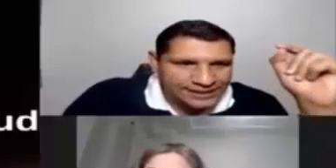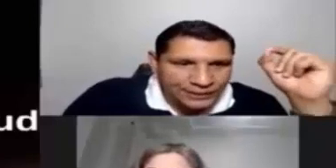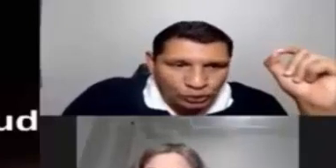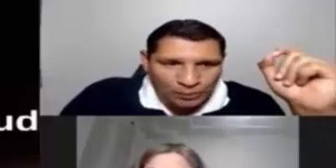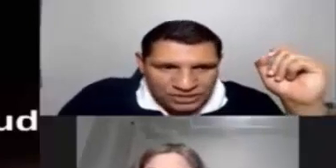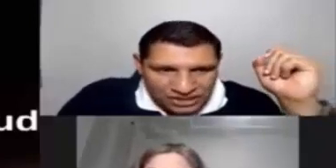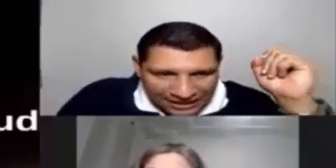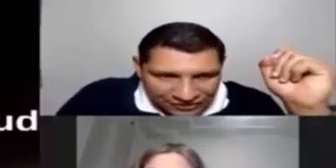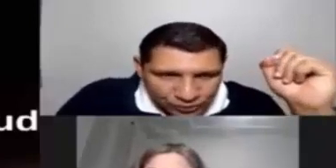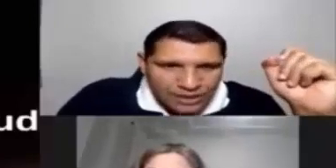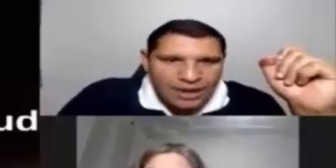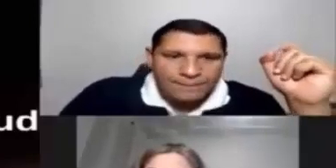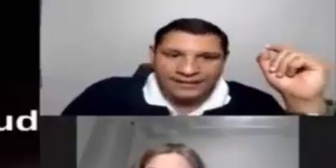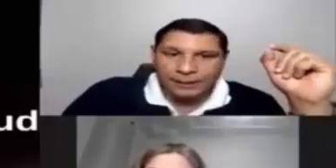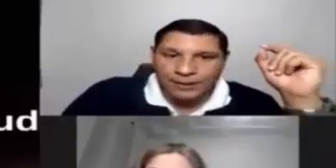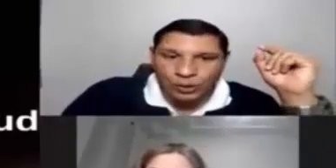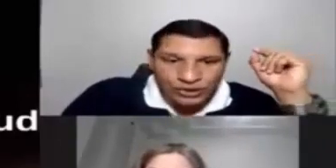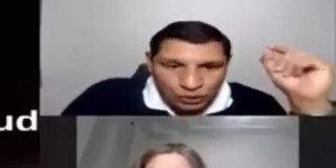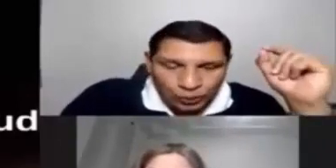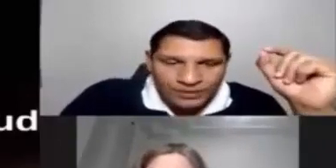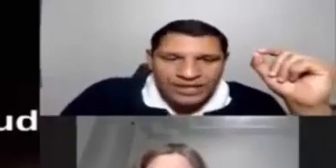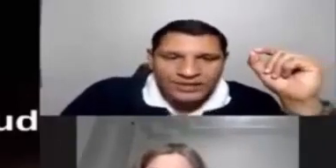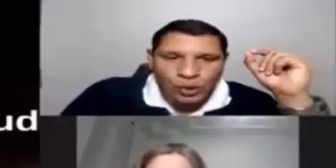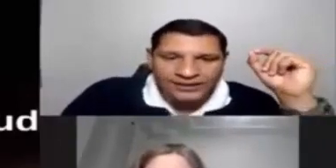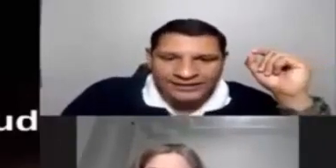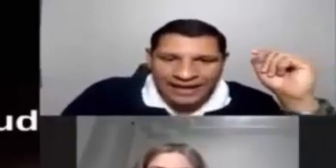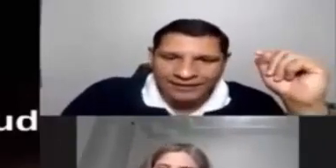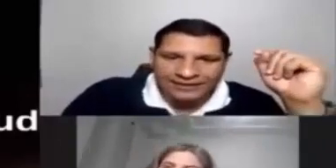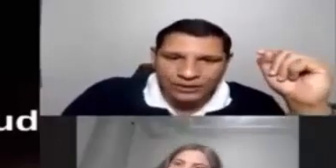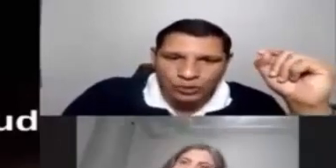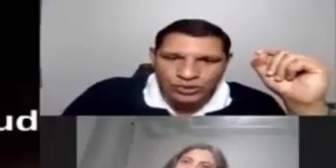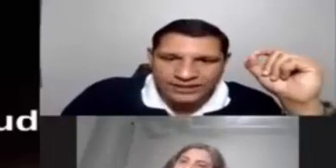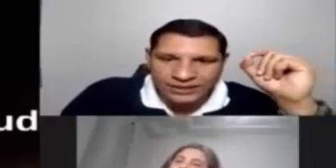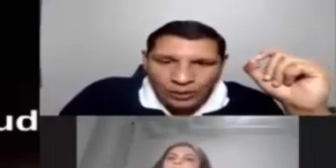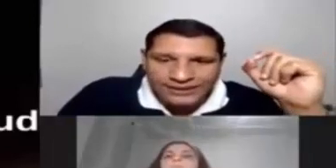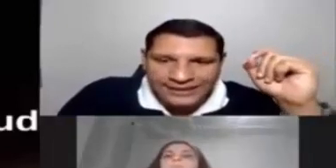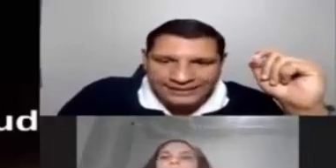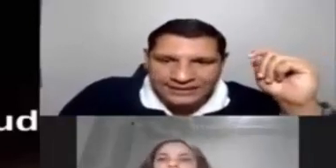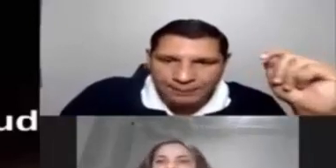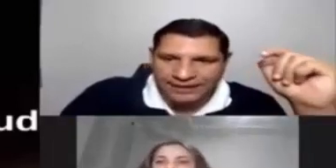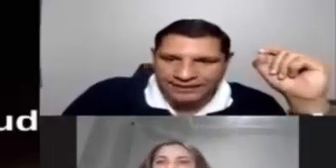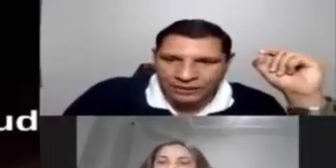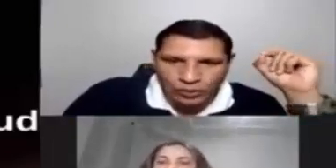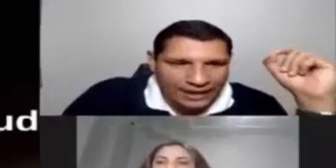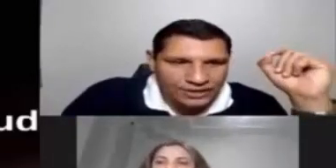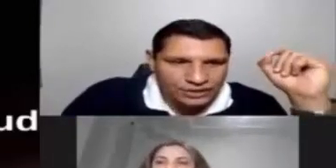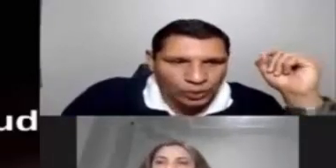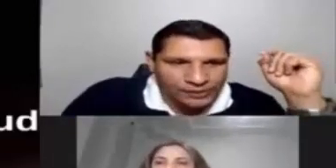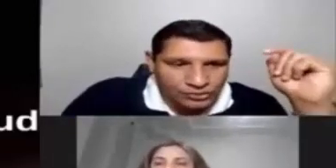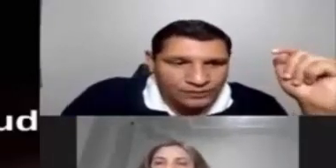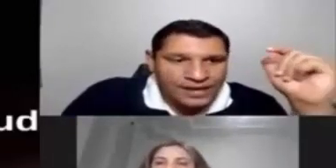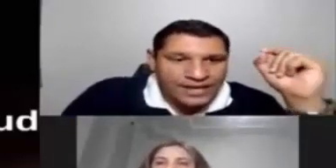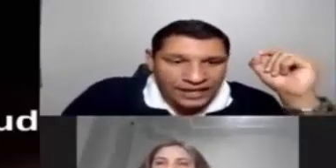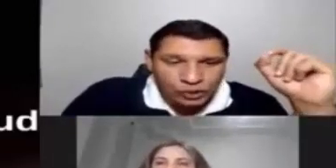conhecer não somente Lázaro mas também o rico e ordenava que os que não quisessem ir para aquele lugar de